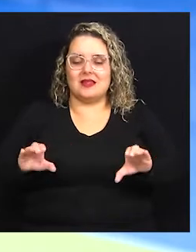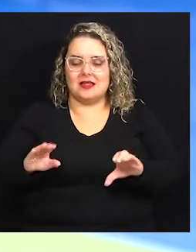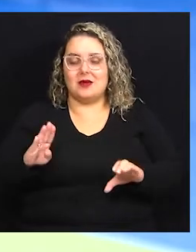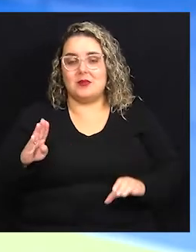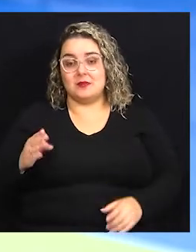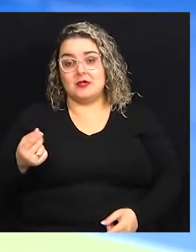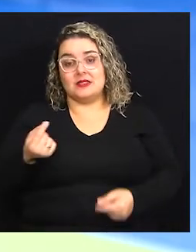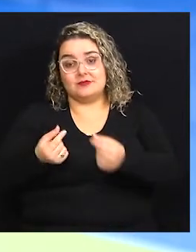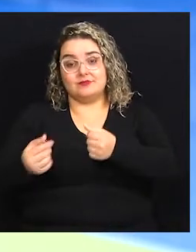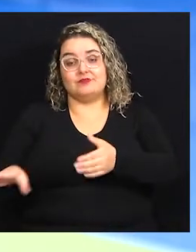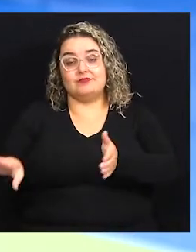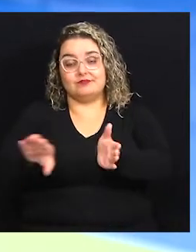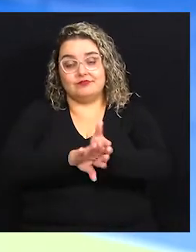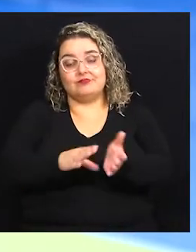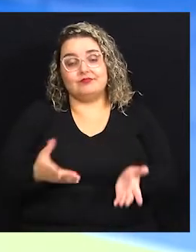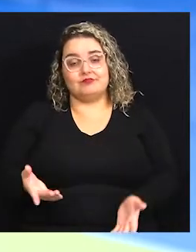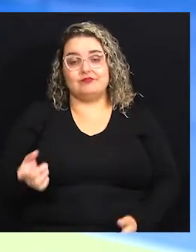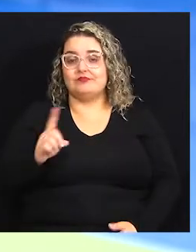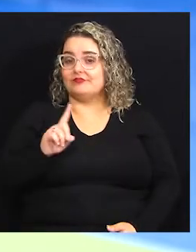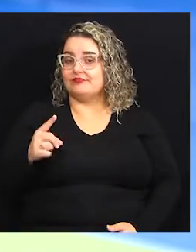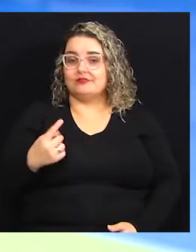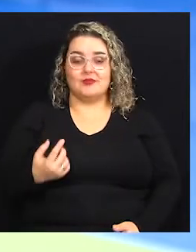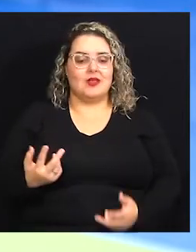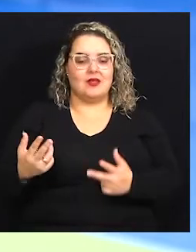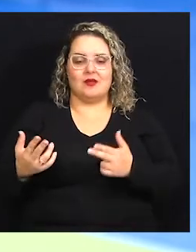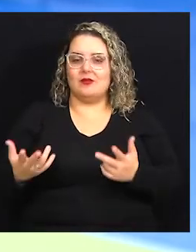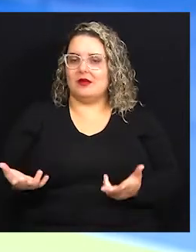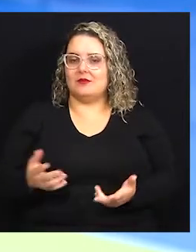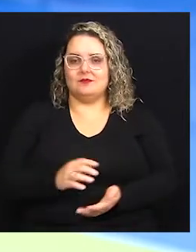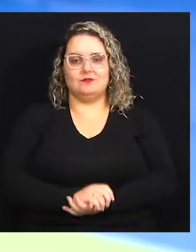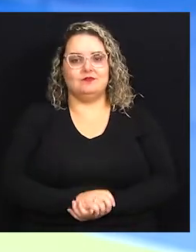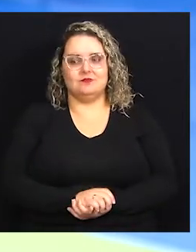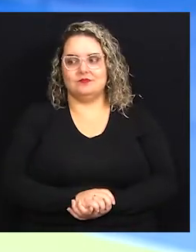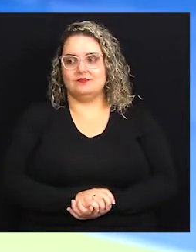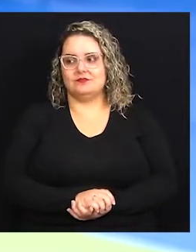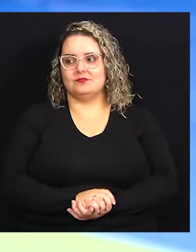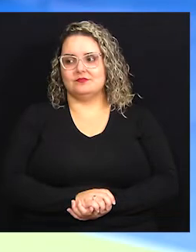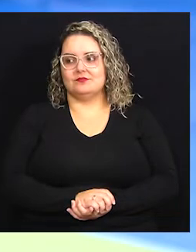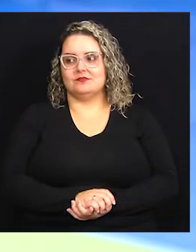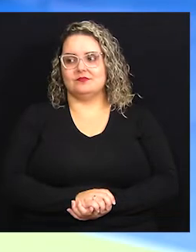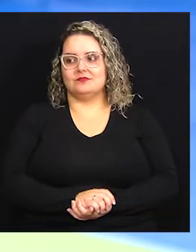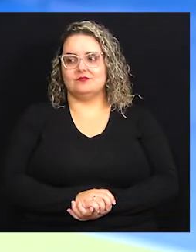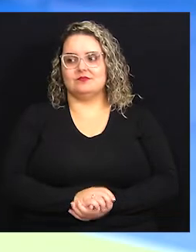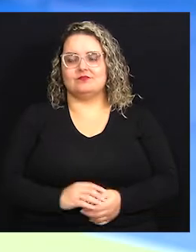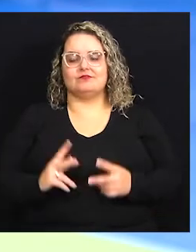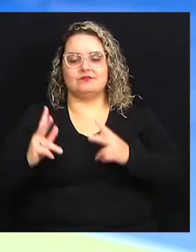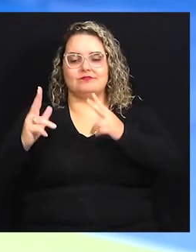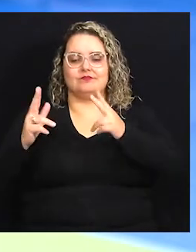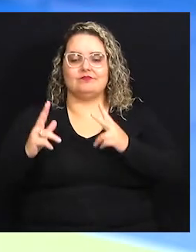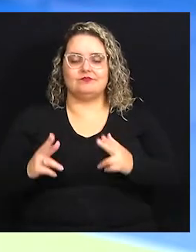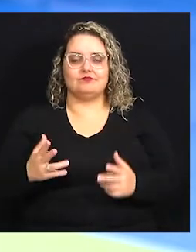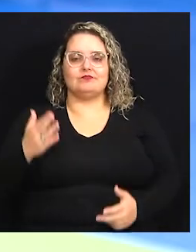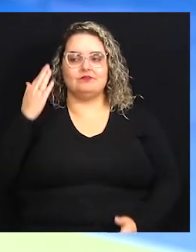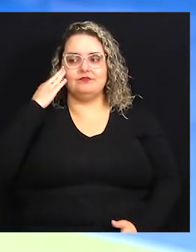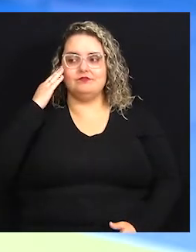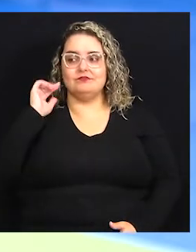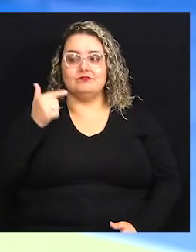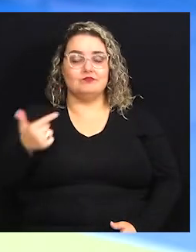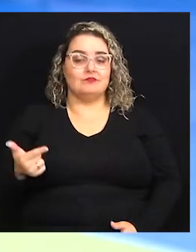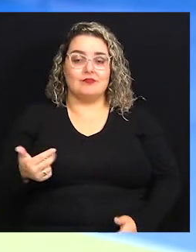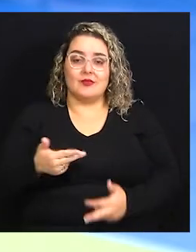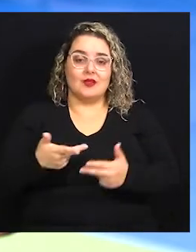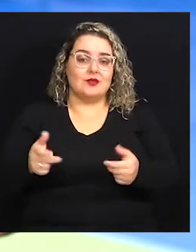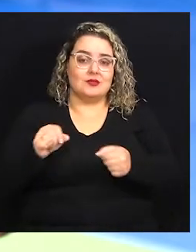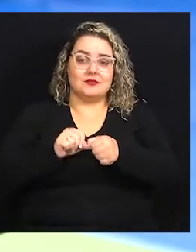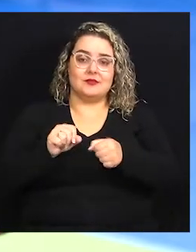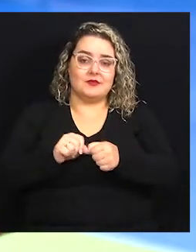o retorno financeiro que vem para você não é 10 vezes maior. Então às vezes ele fica o mesmo. Então você já sabe que não tem muita coisa